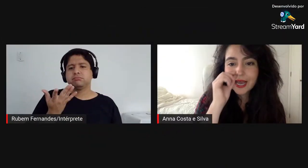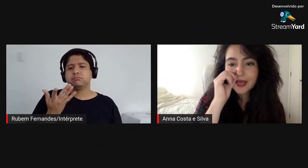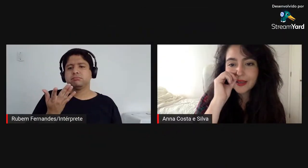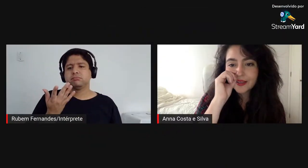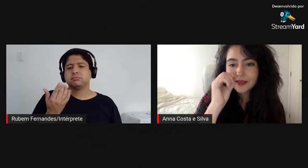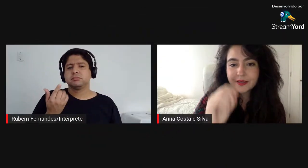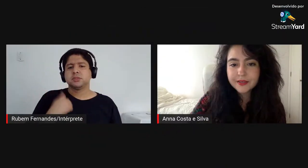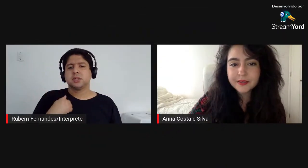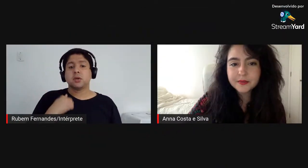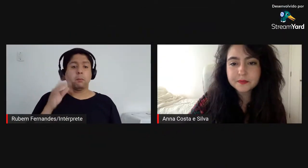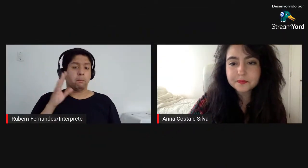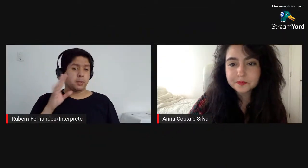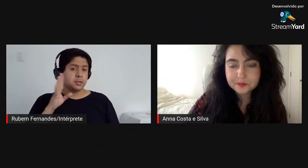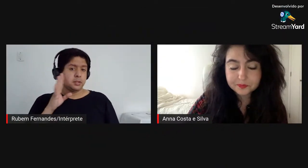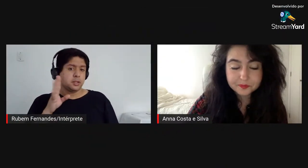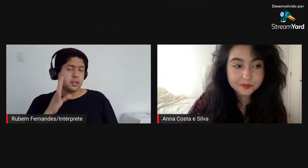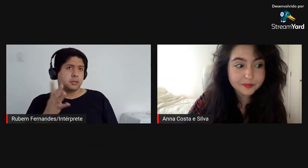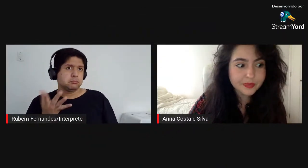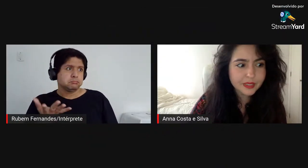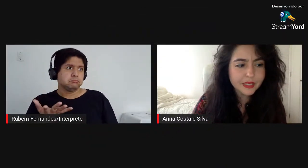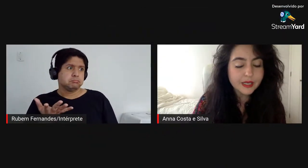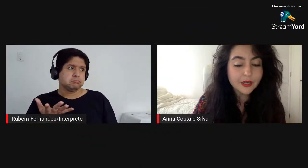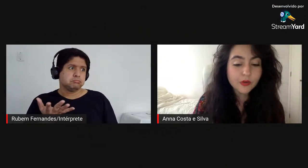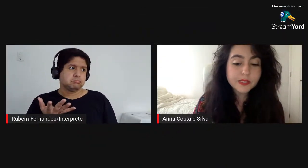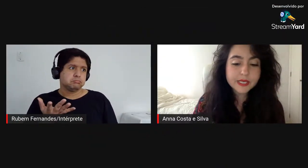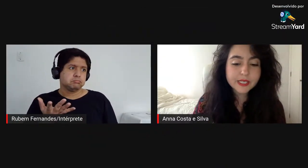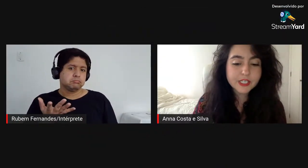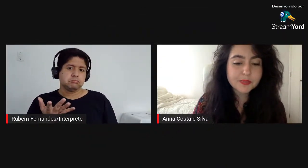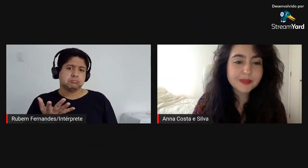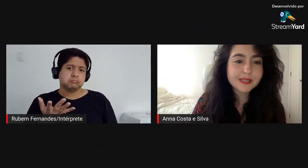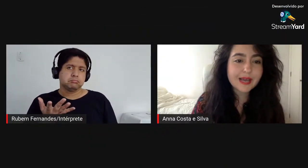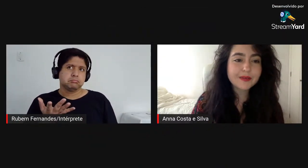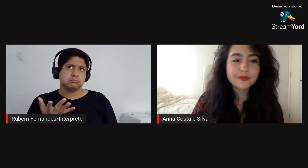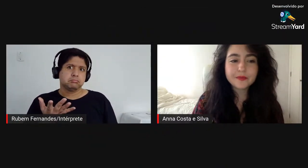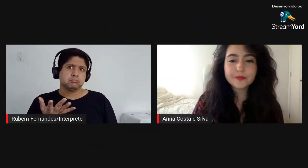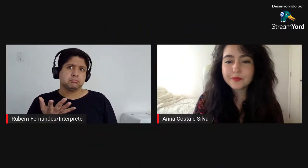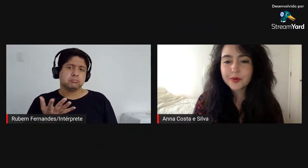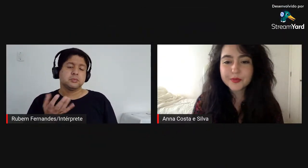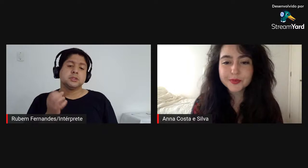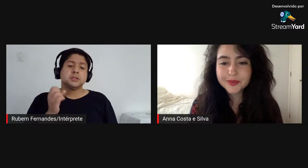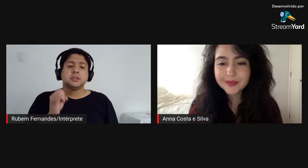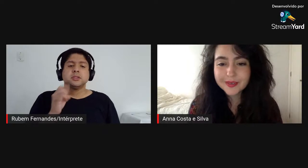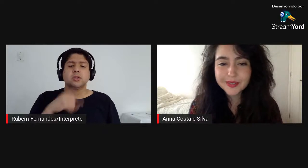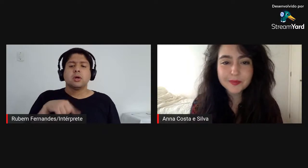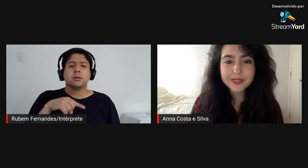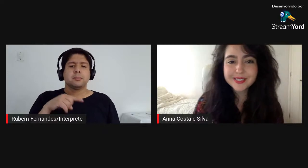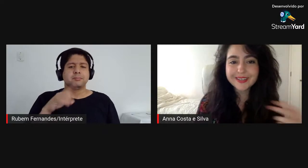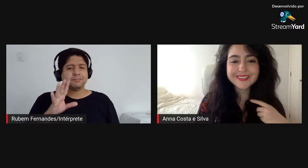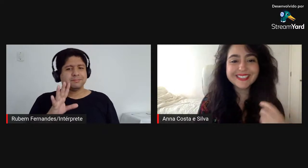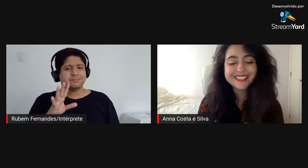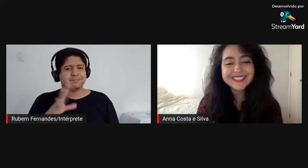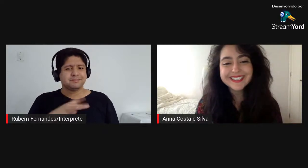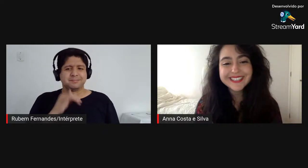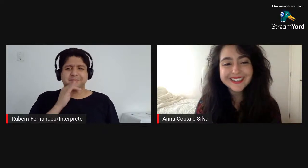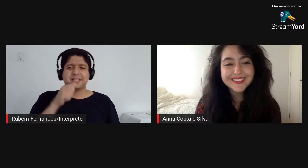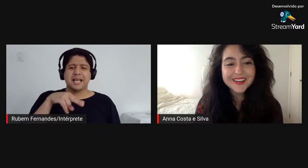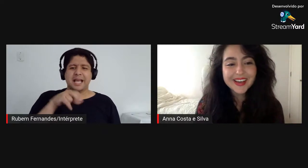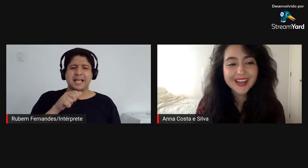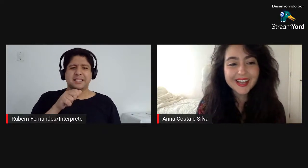pensar em... Como seria a gente pensar... Pronto, a Ana Bia saiu.